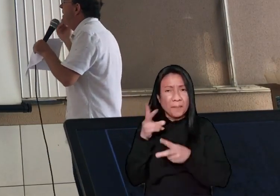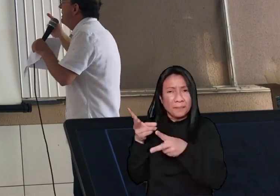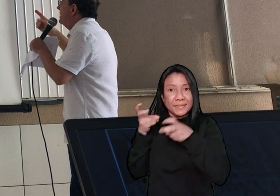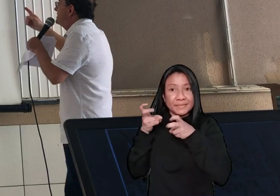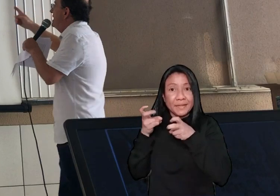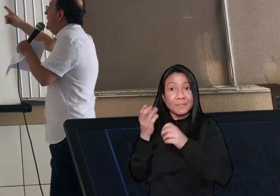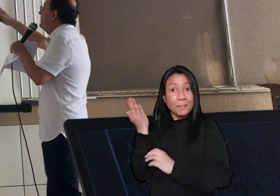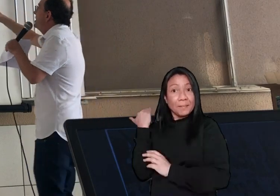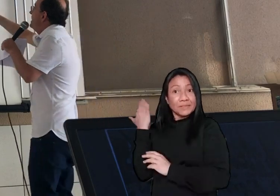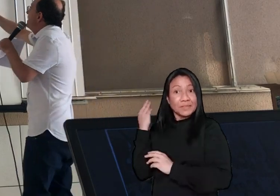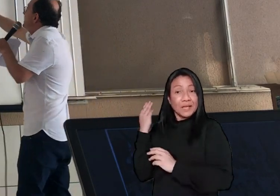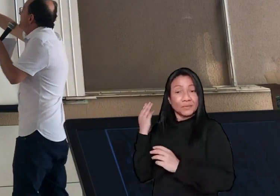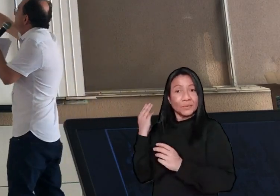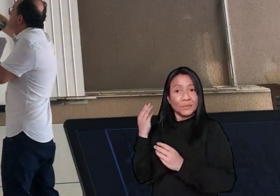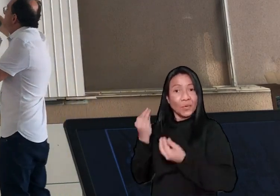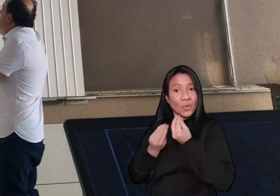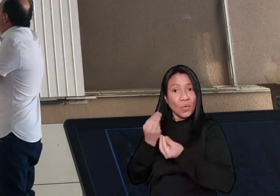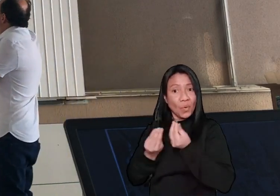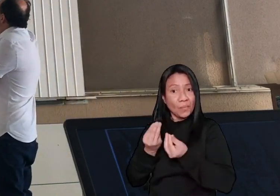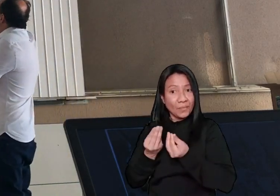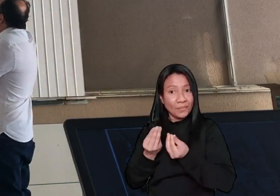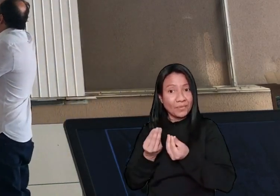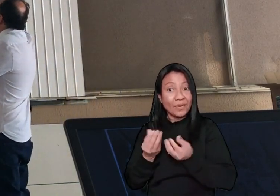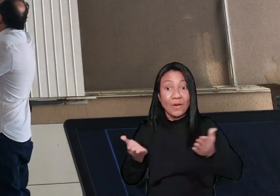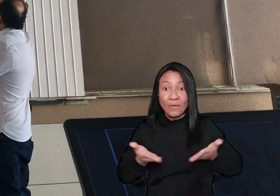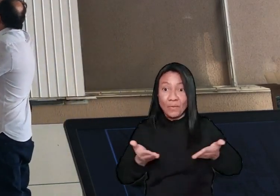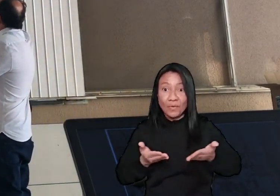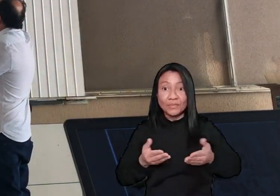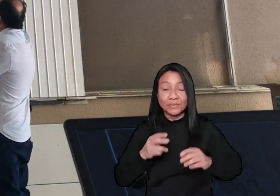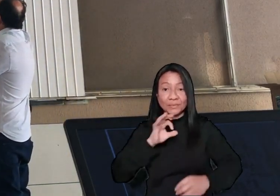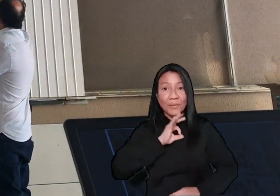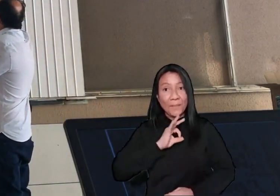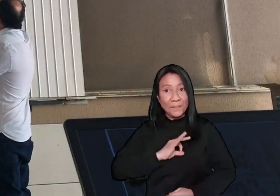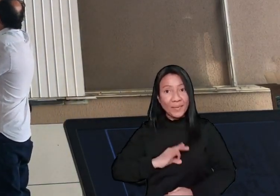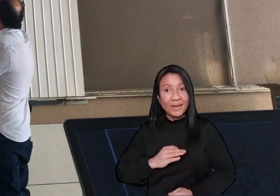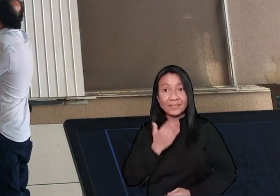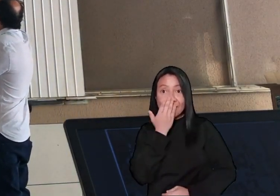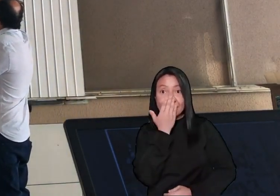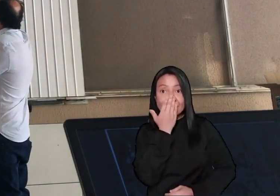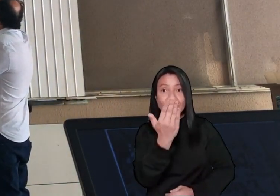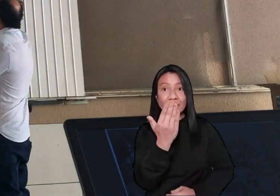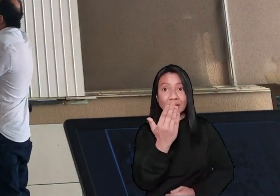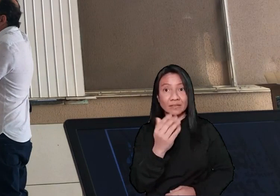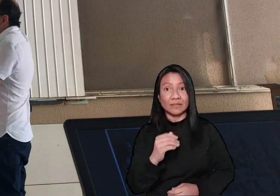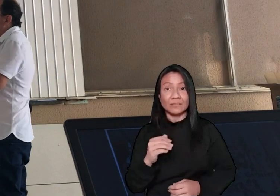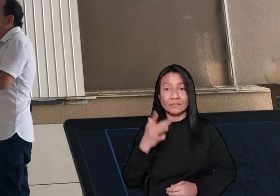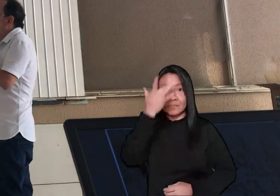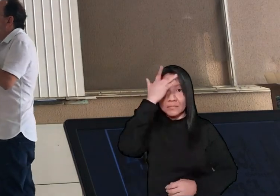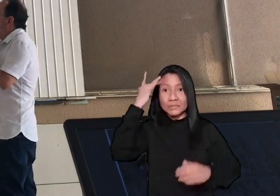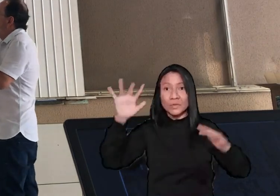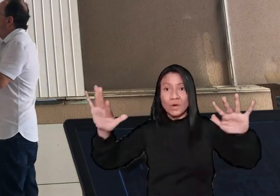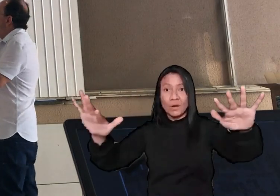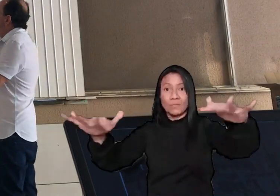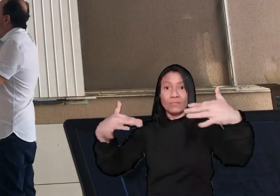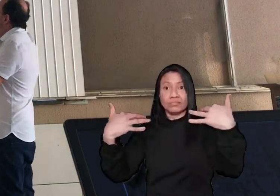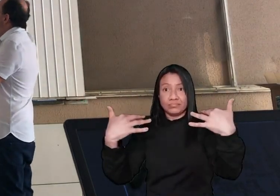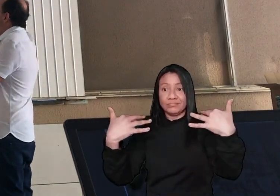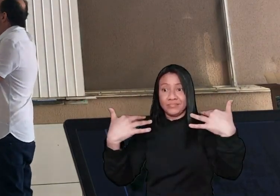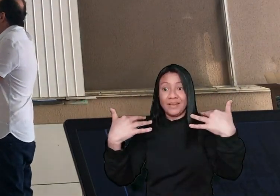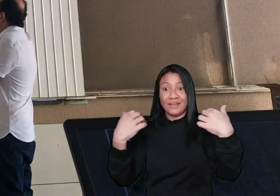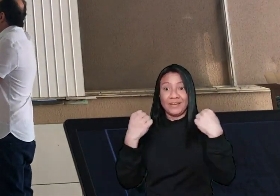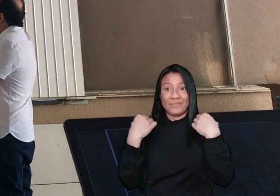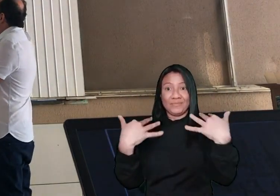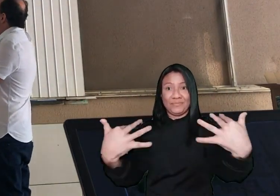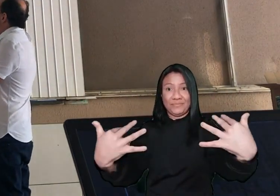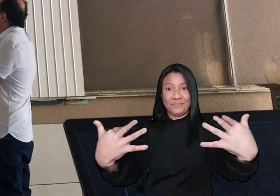né? Mas na época o padre ficava de frente para o altar, tá? Só na hora da primeira comunhão,